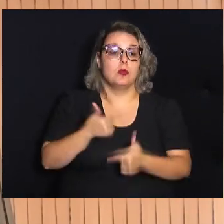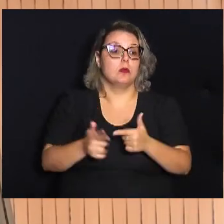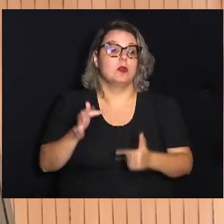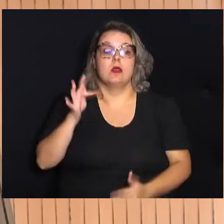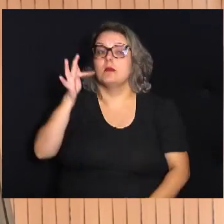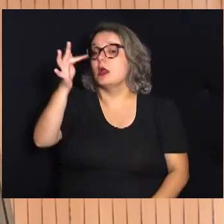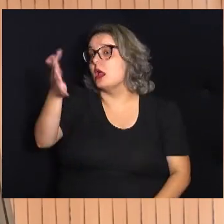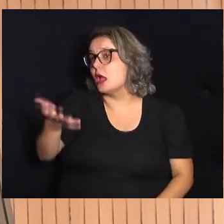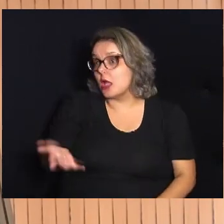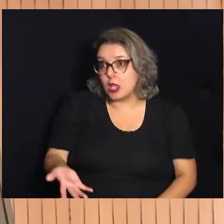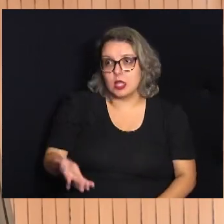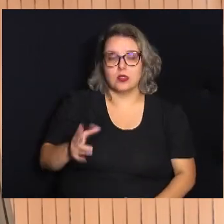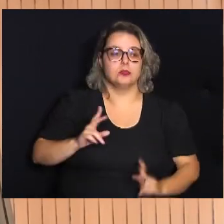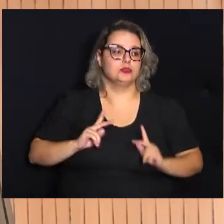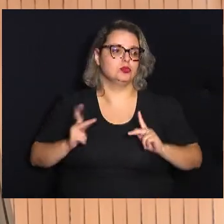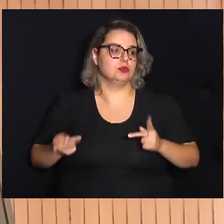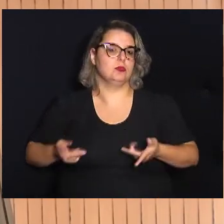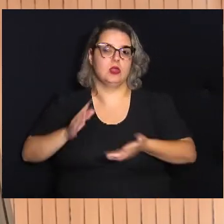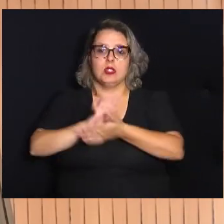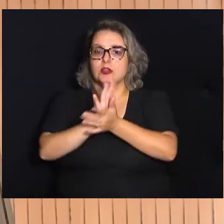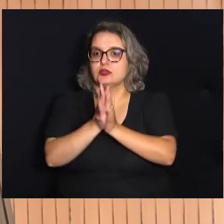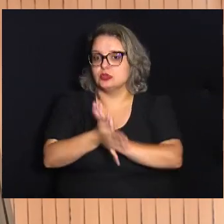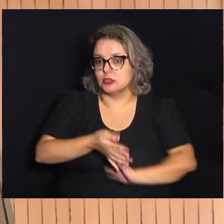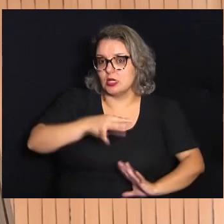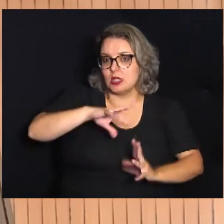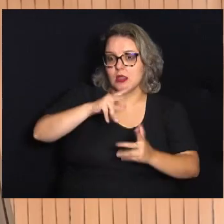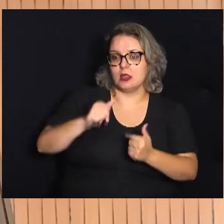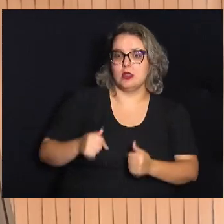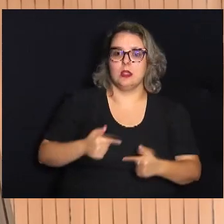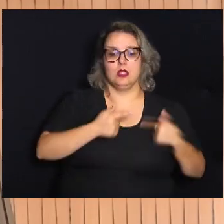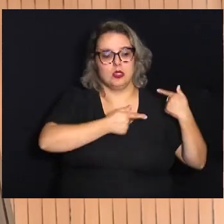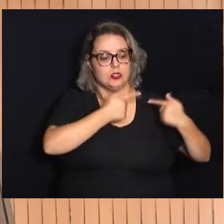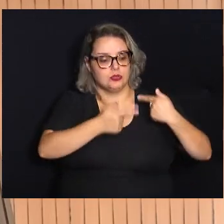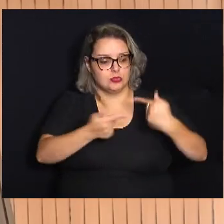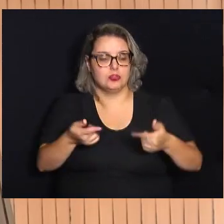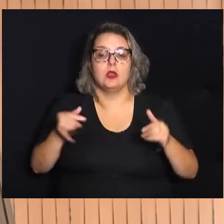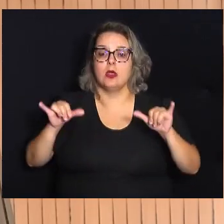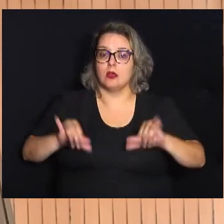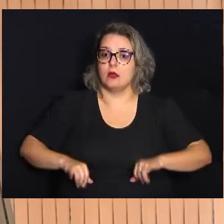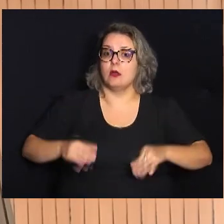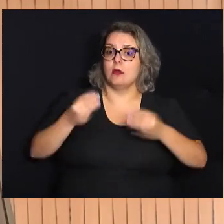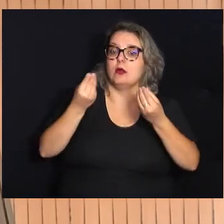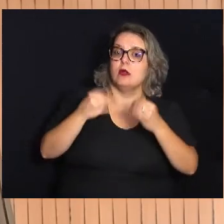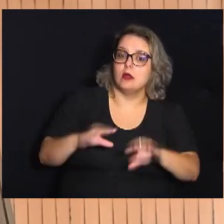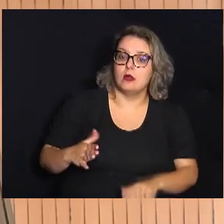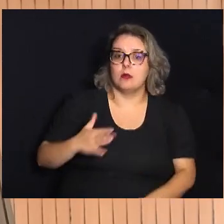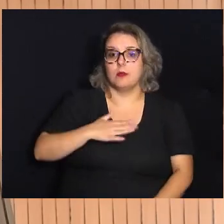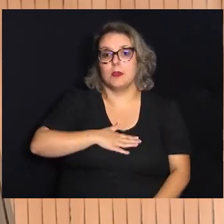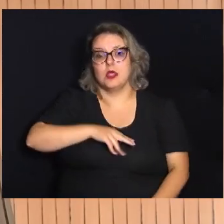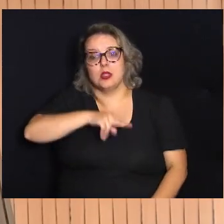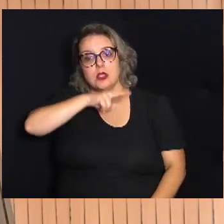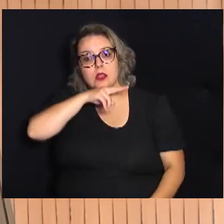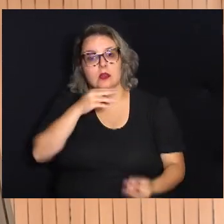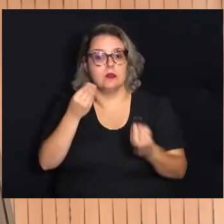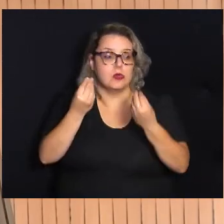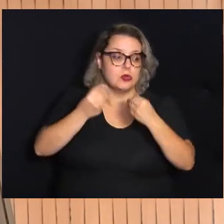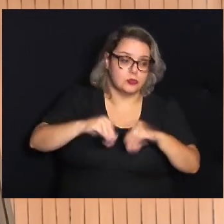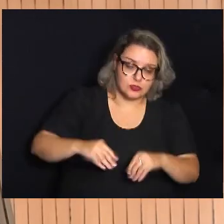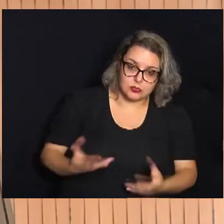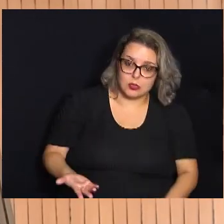da imburana, descansar, morrer de sono na sombra da barriguda. De nada vale tanto esforço pro